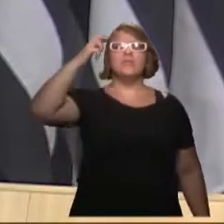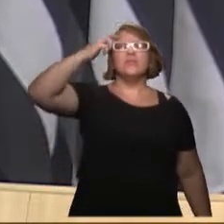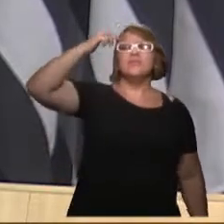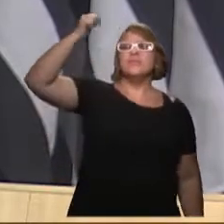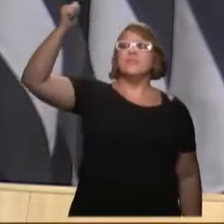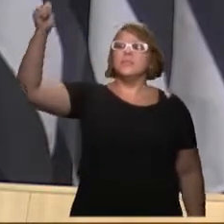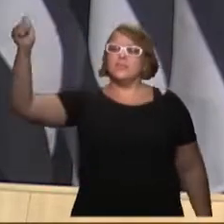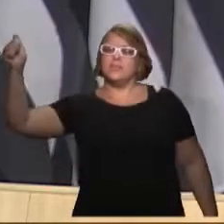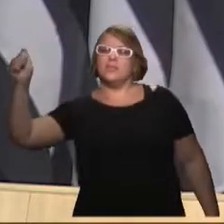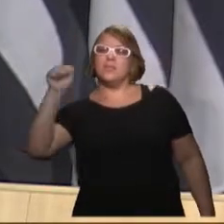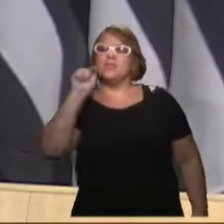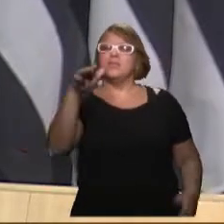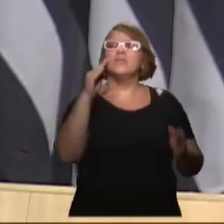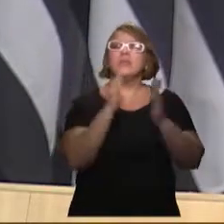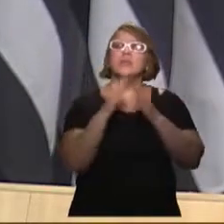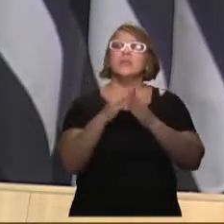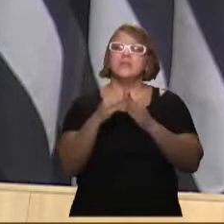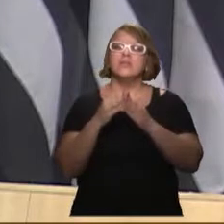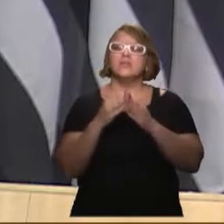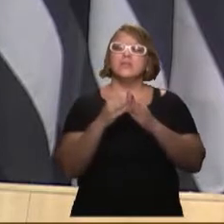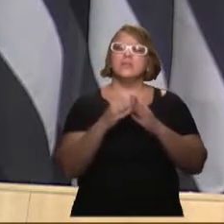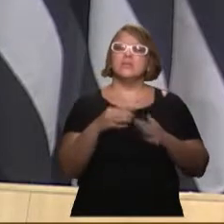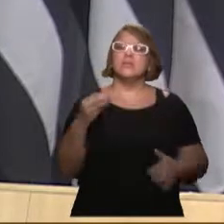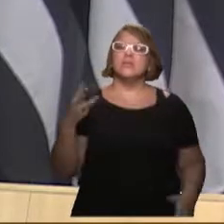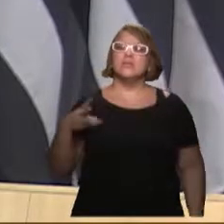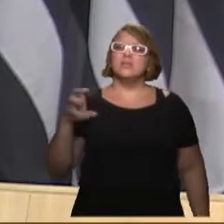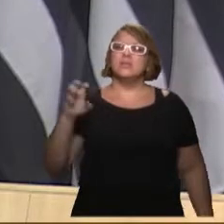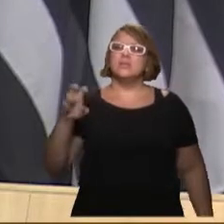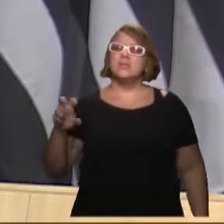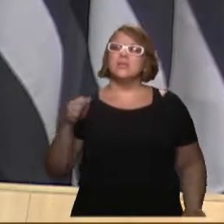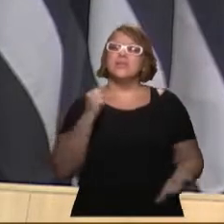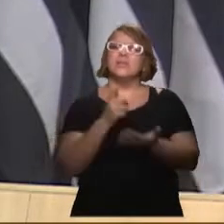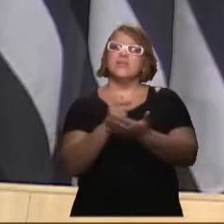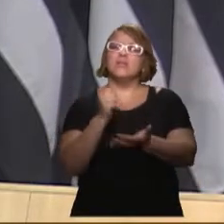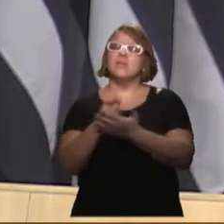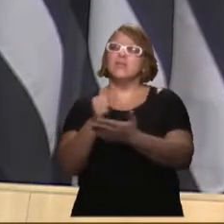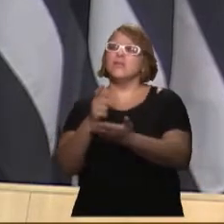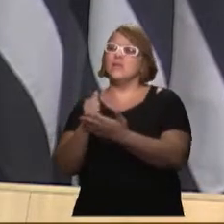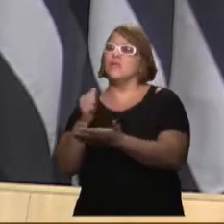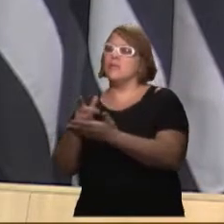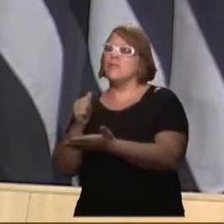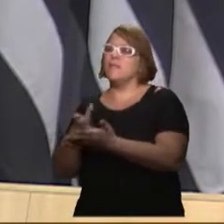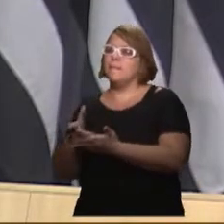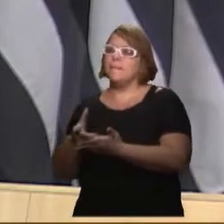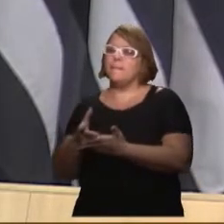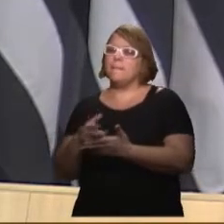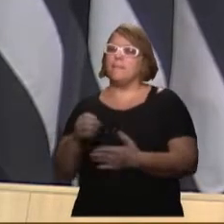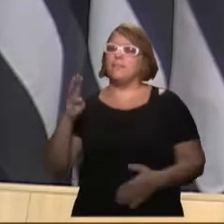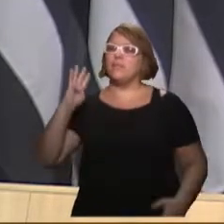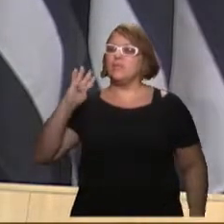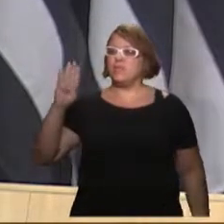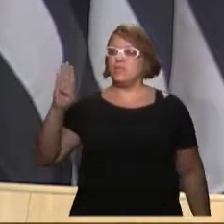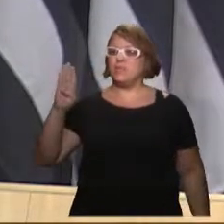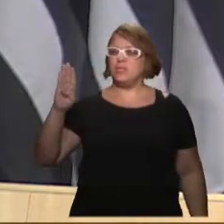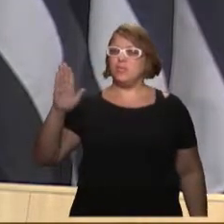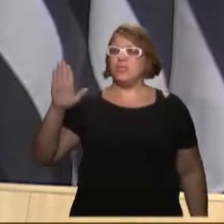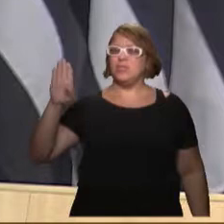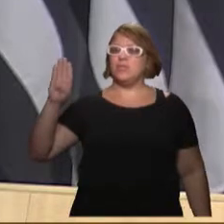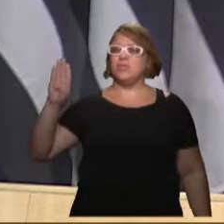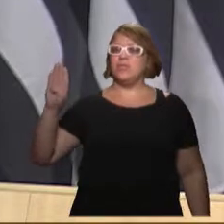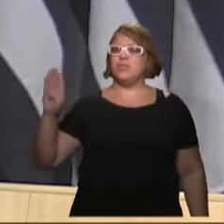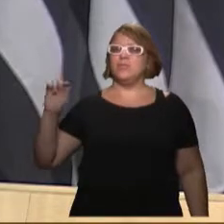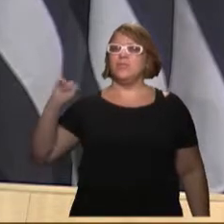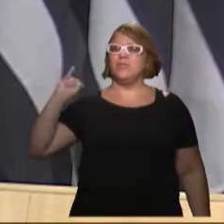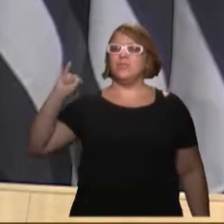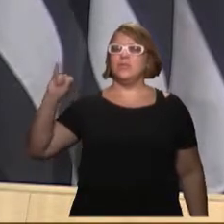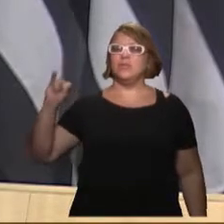35 anos, de 4 bilhões e meio? de 10 milhões por ano, de